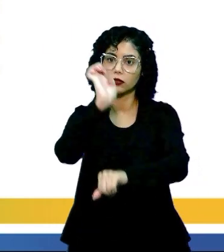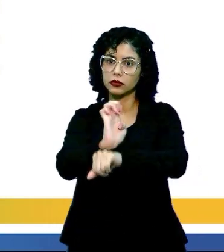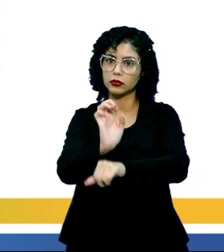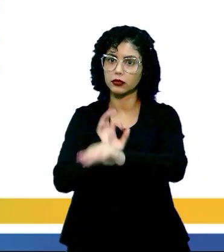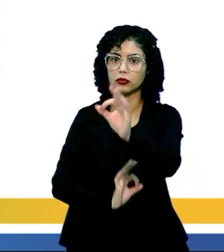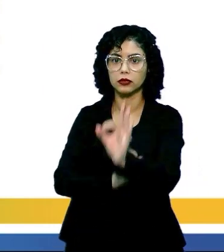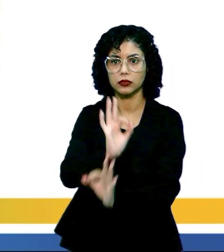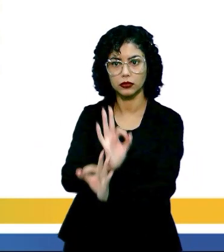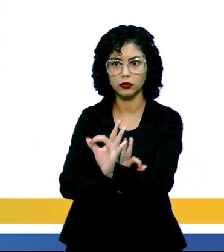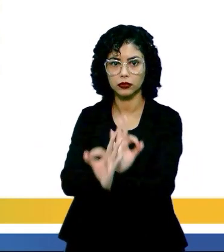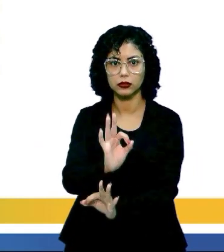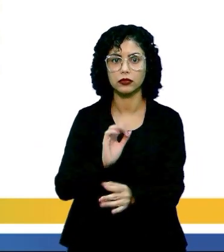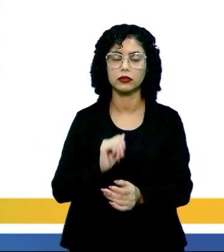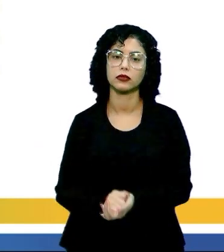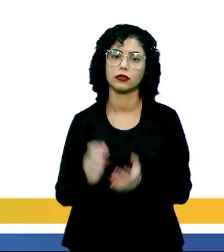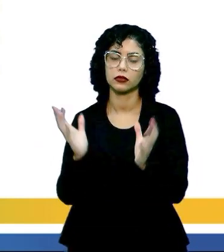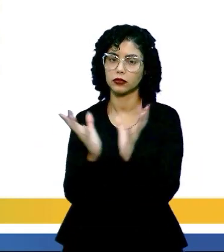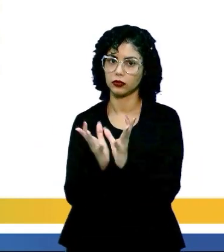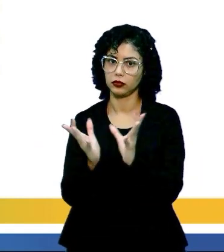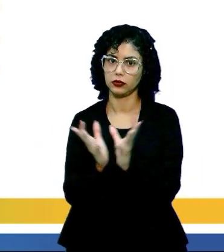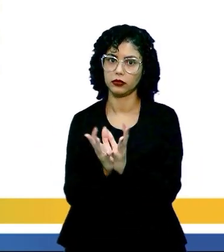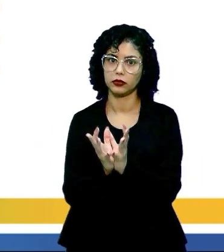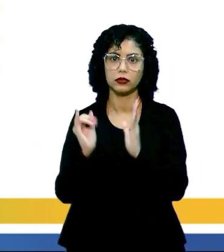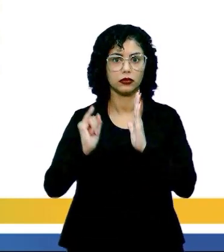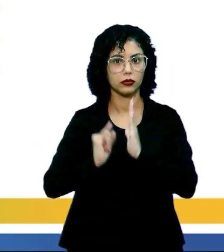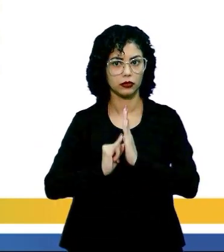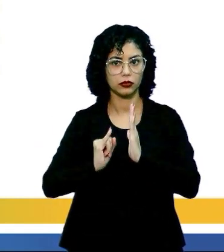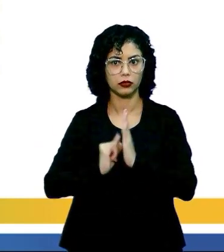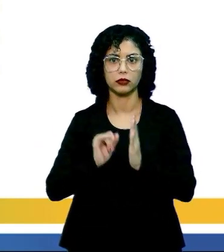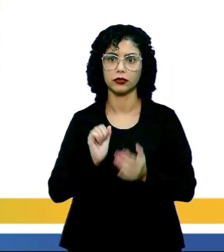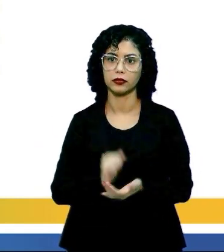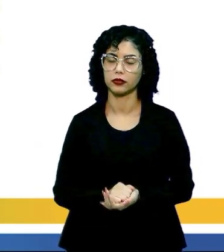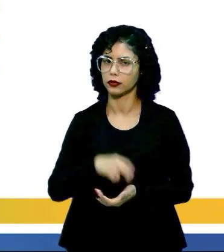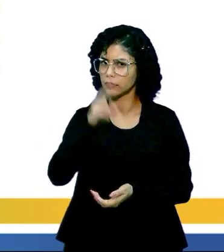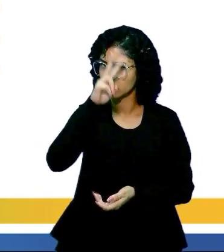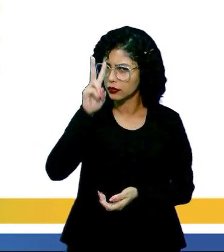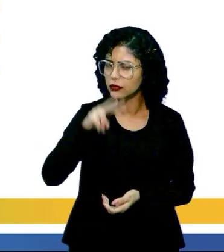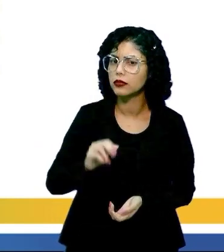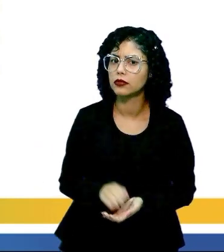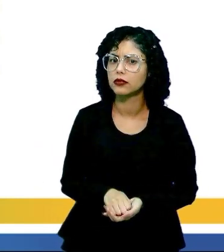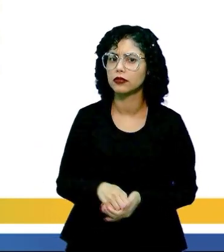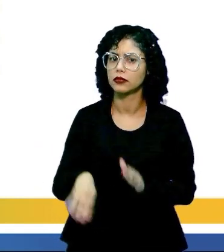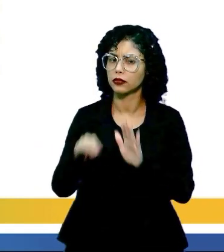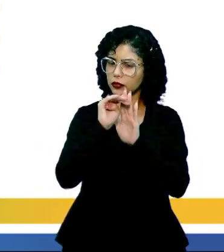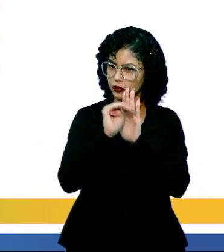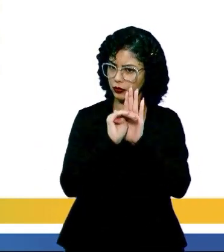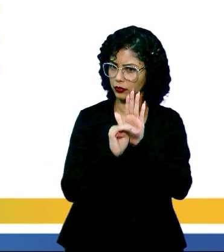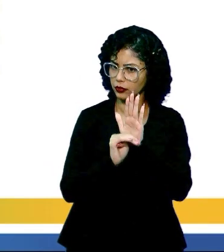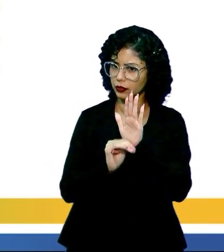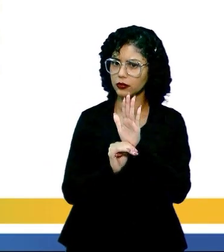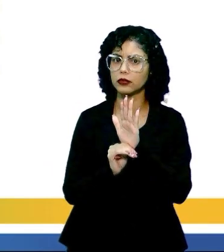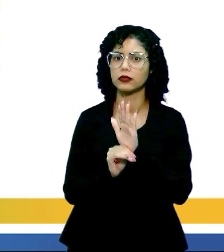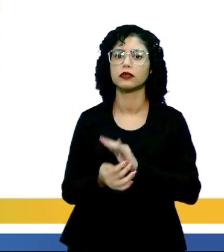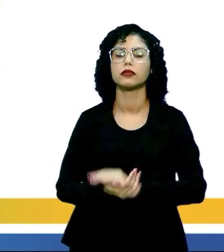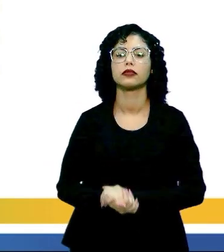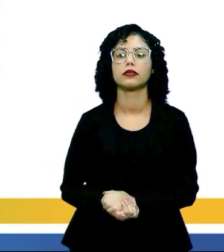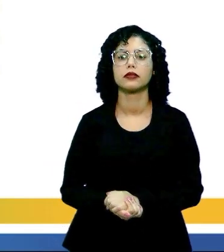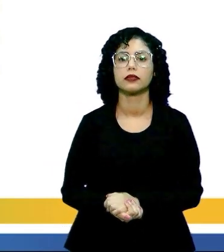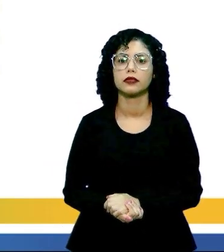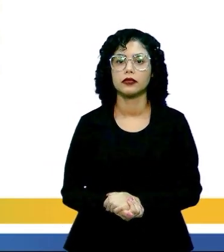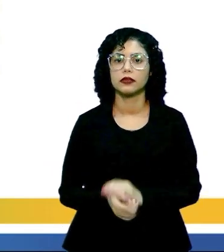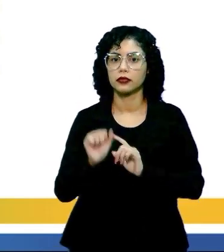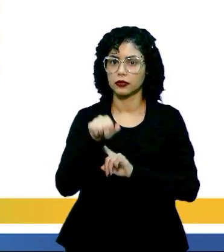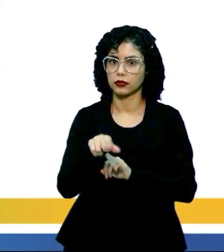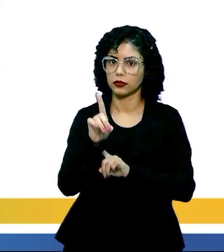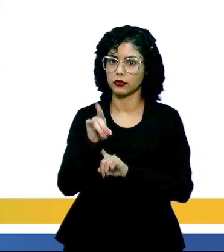o Estado foi organizado por um conjunto de instituições. Lembra lá daquela organização que eu mostrei para vocês novamente?